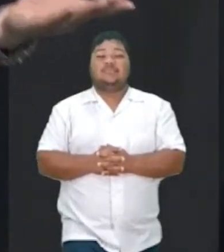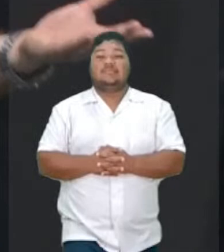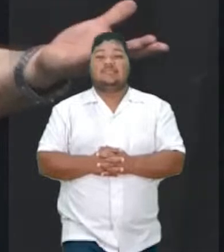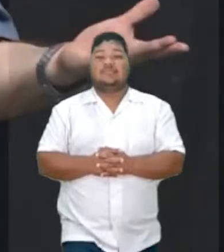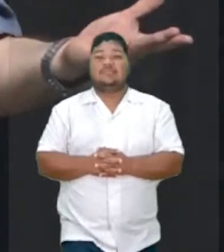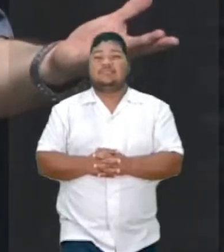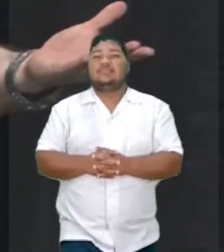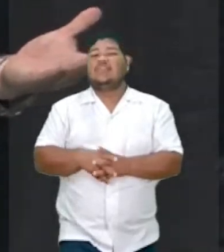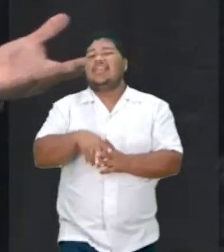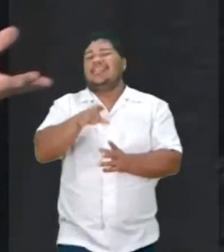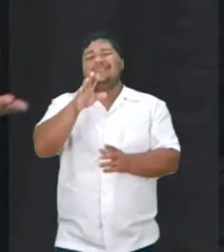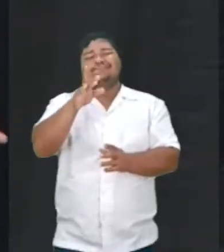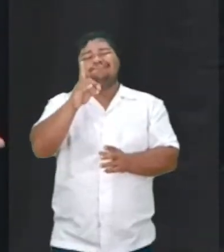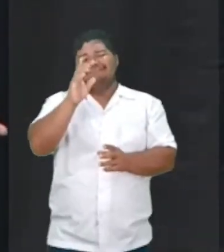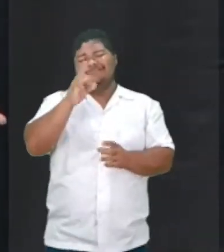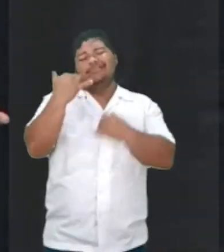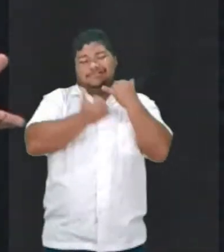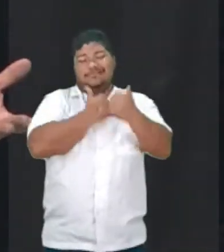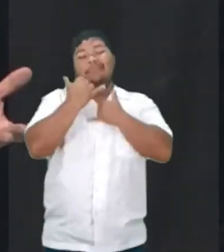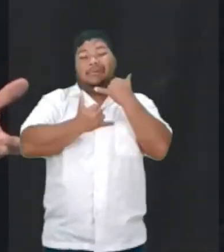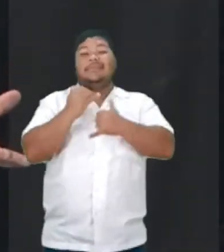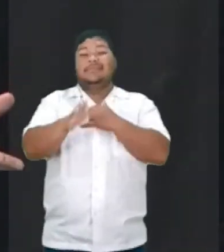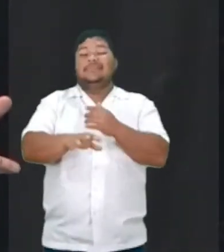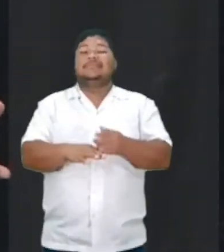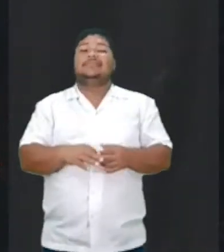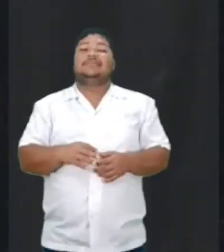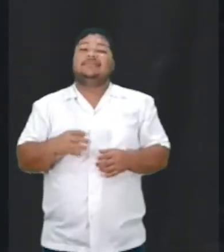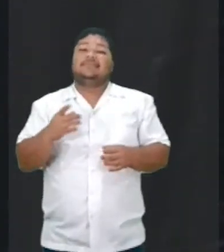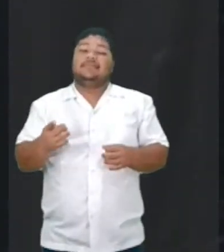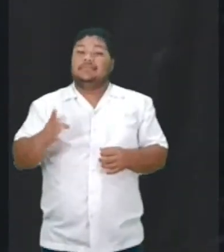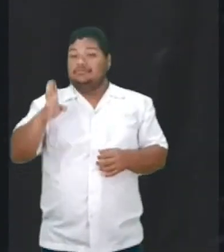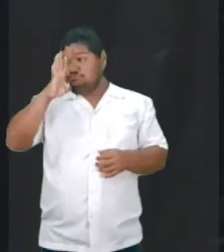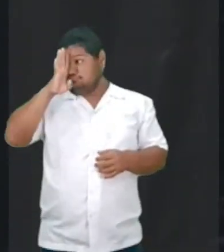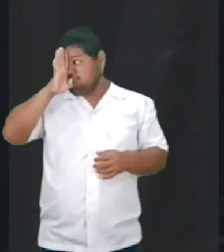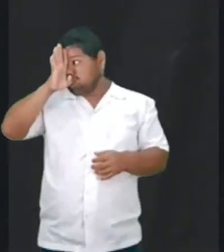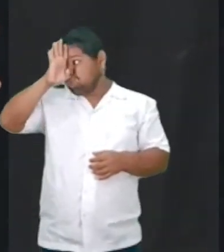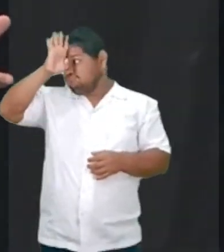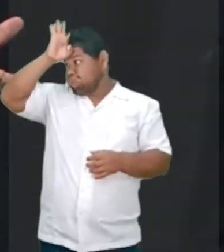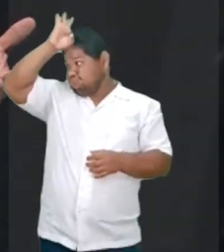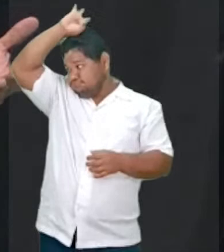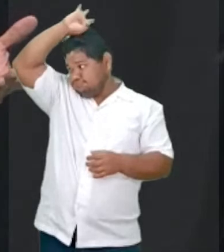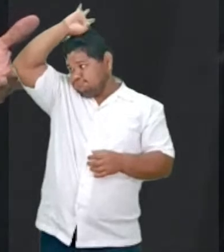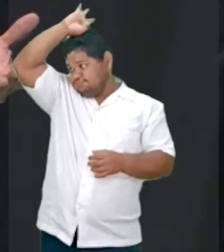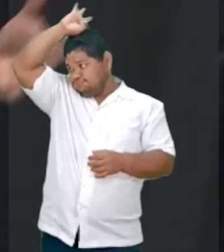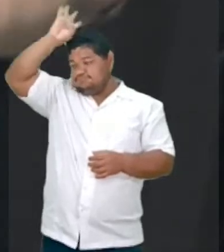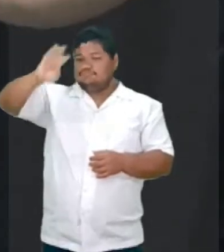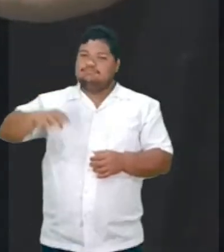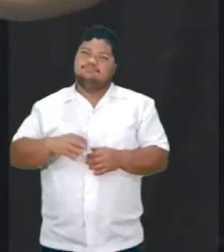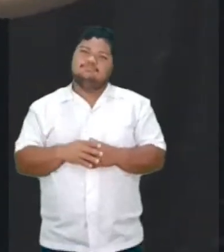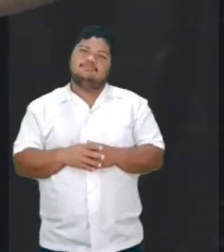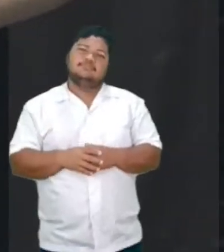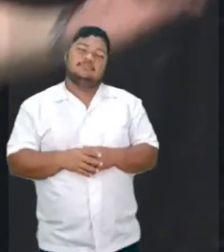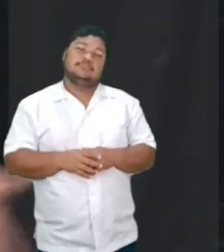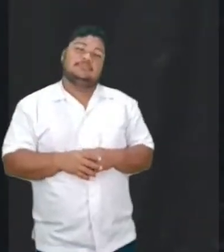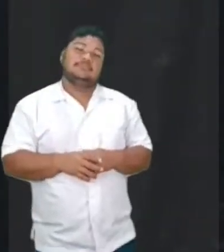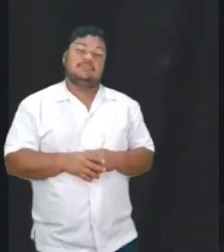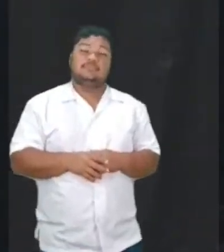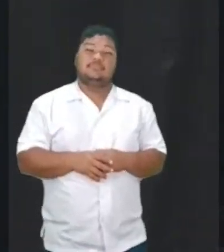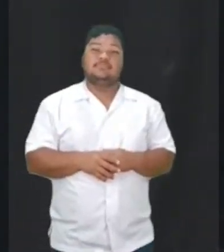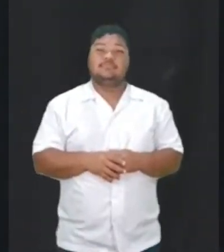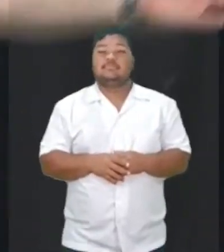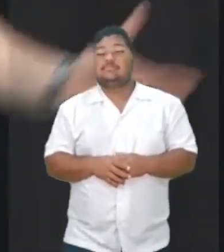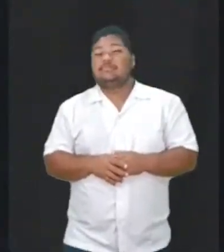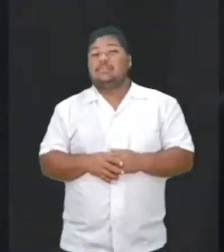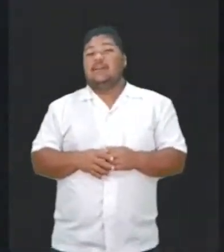ei, já brincou muito. Aí vieram os gregos, macedônios. E quando achavam que os